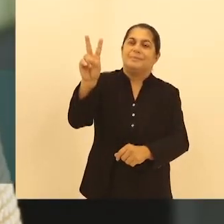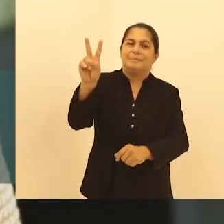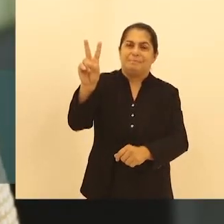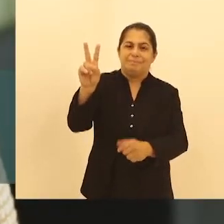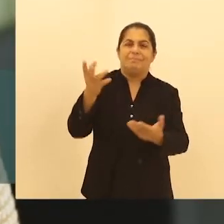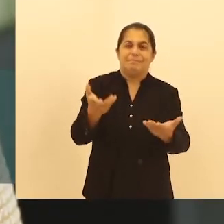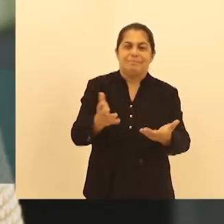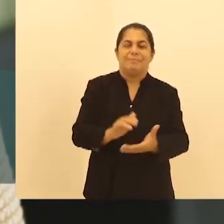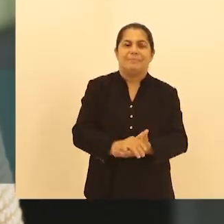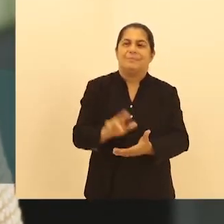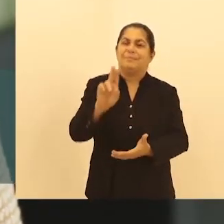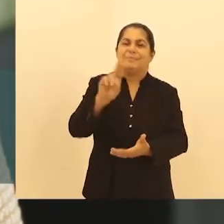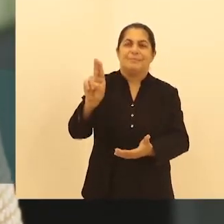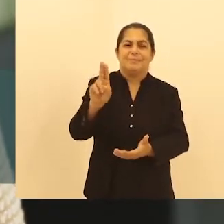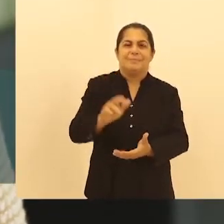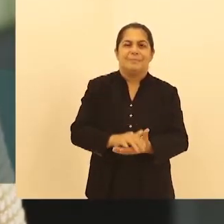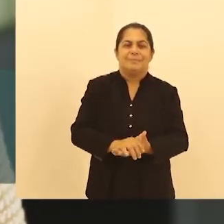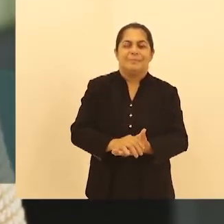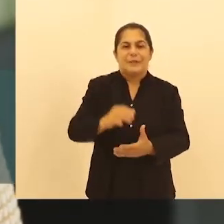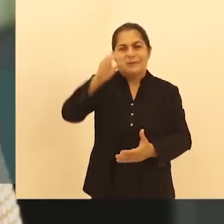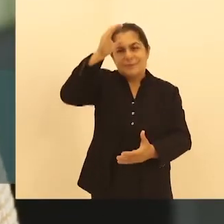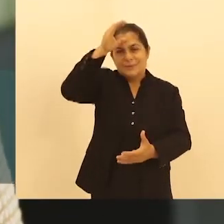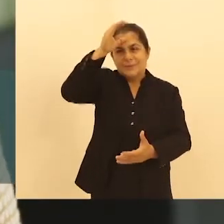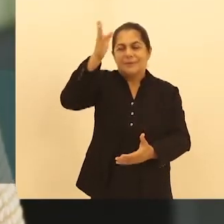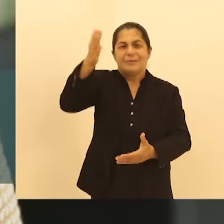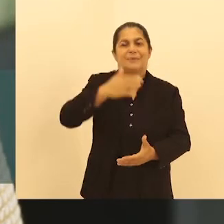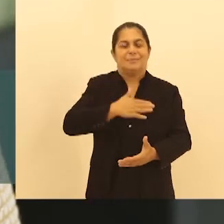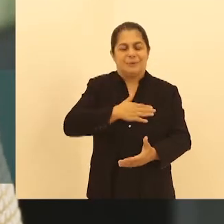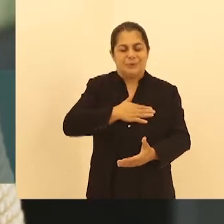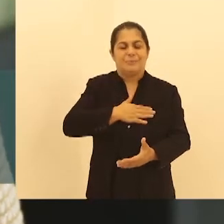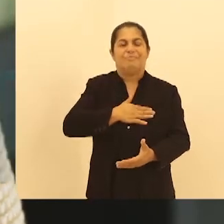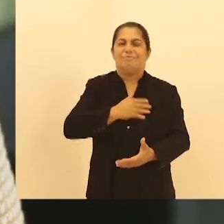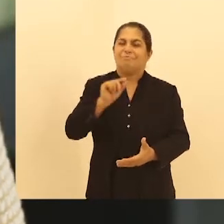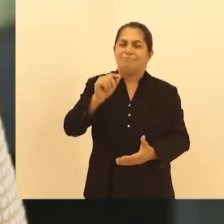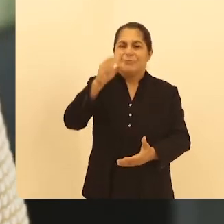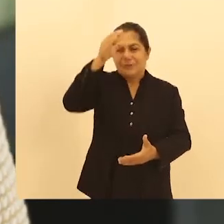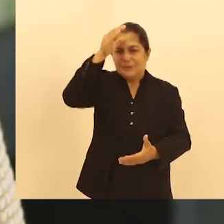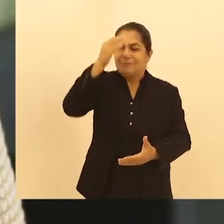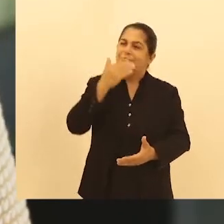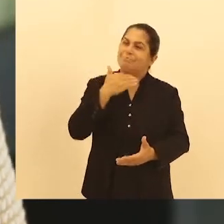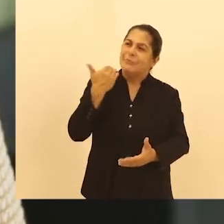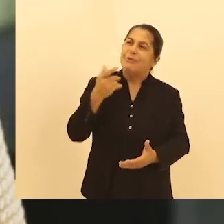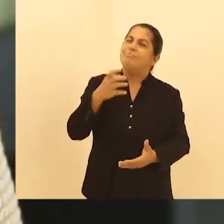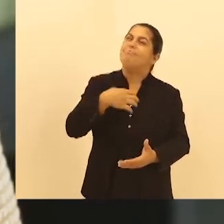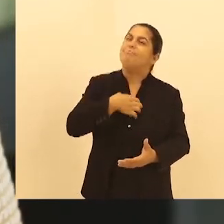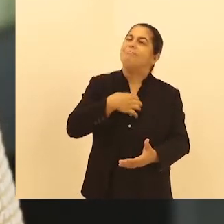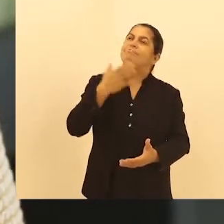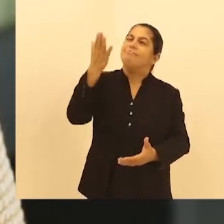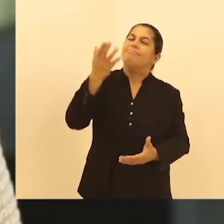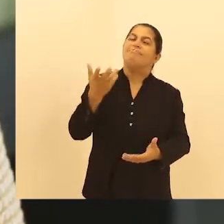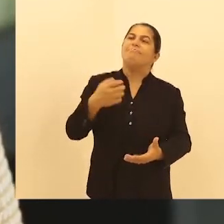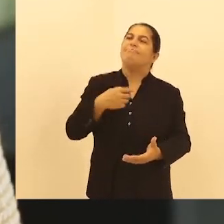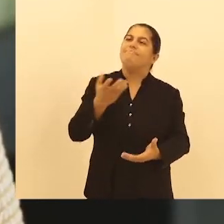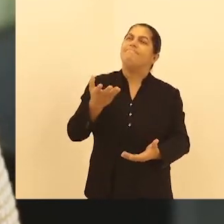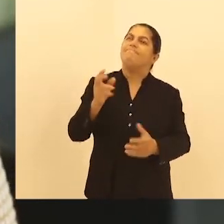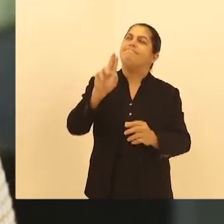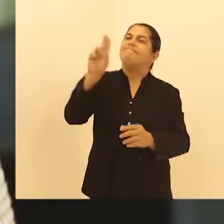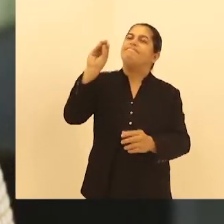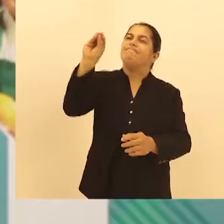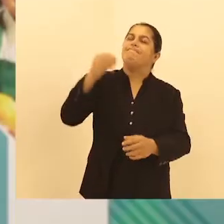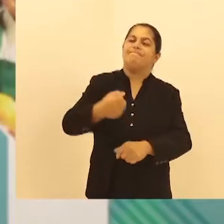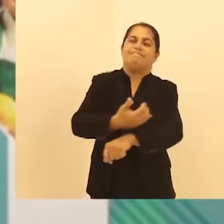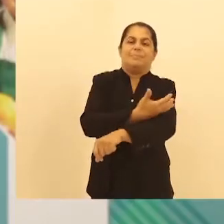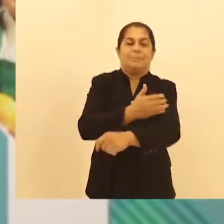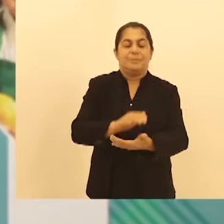hoje é o nome da minha cia é finalizados no prédio do núcleo do ministério público da paraíba